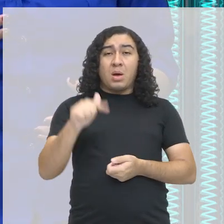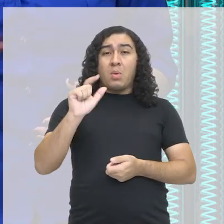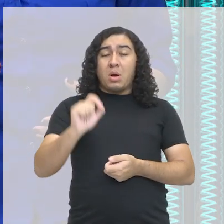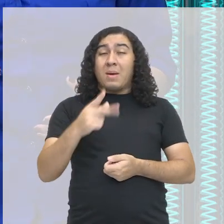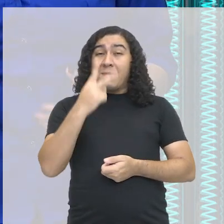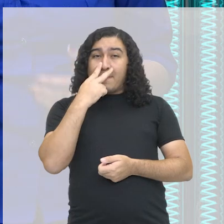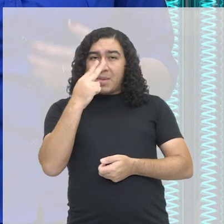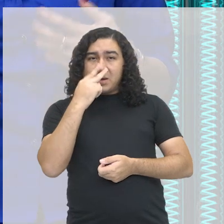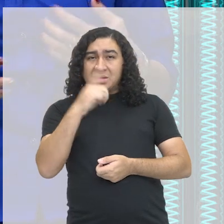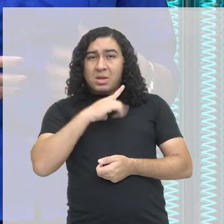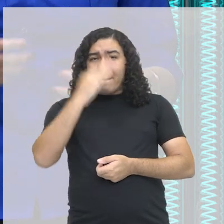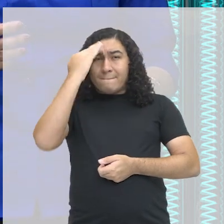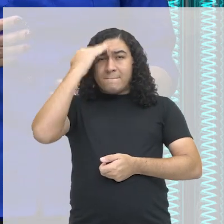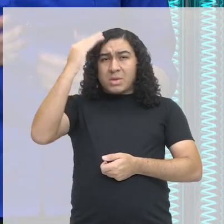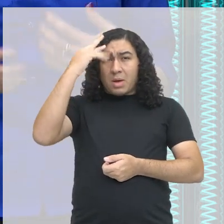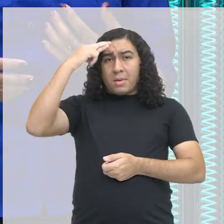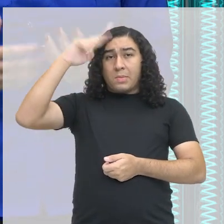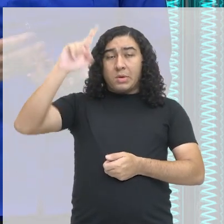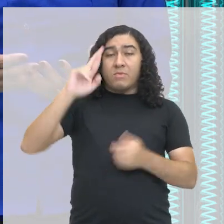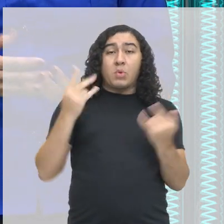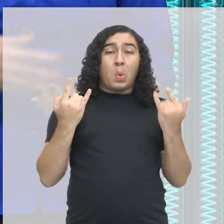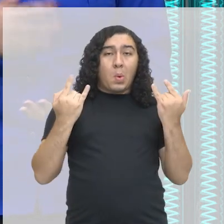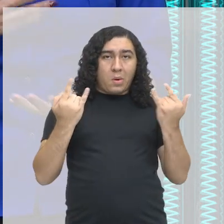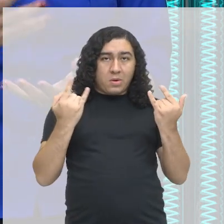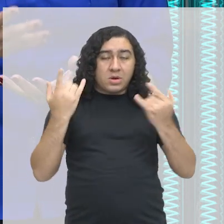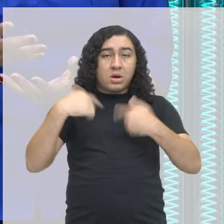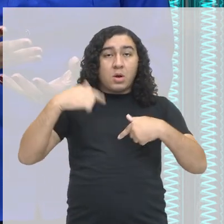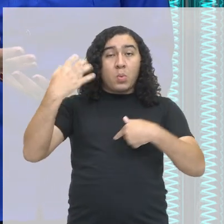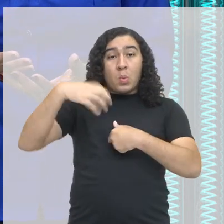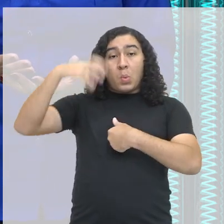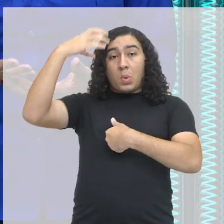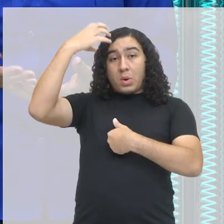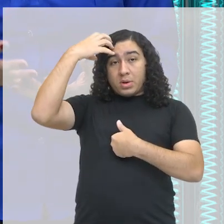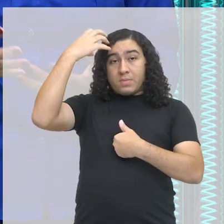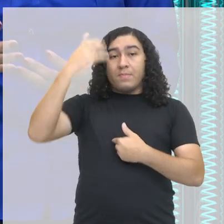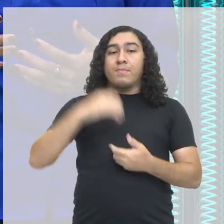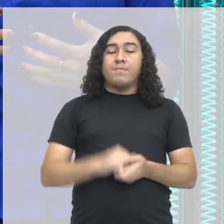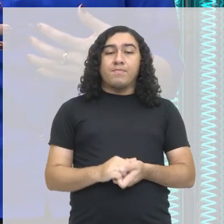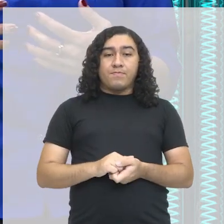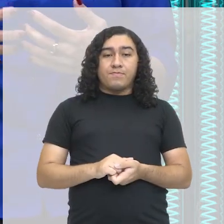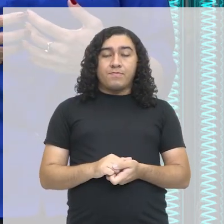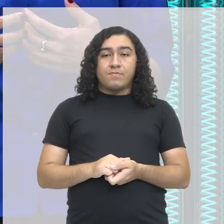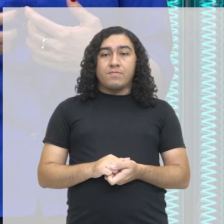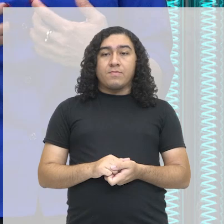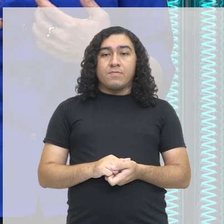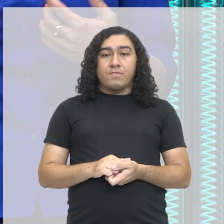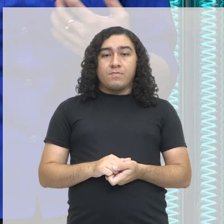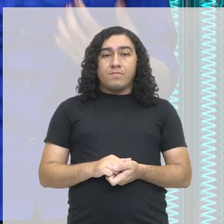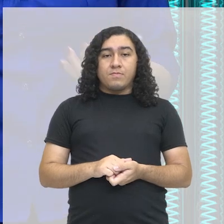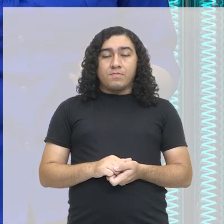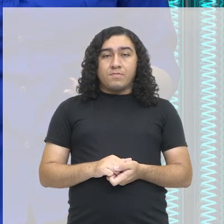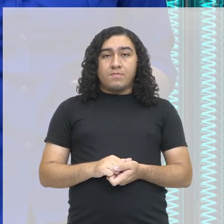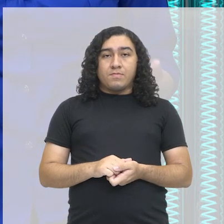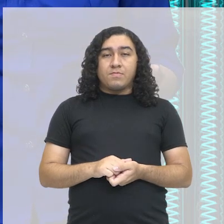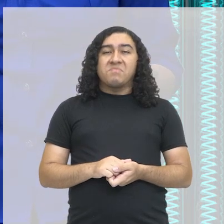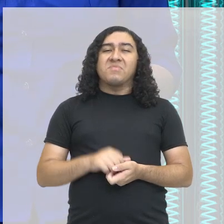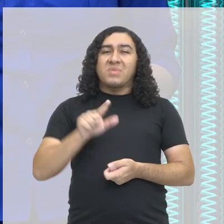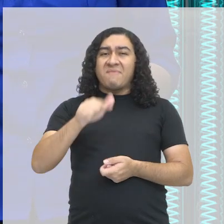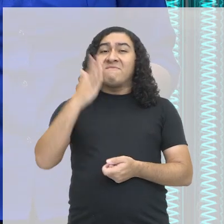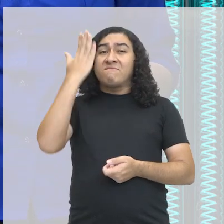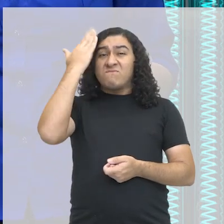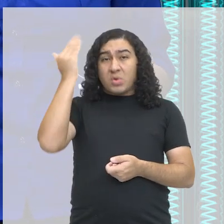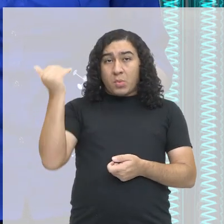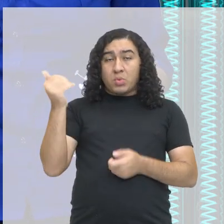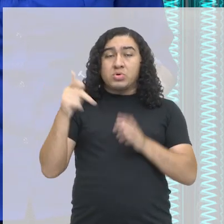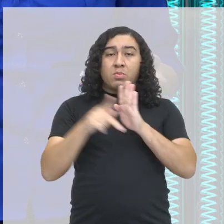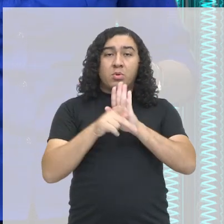do rock. Ele é americano, ele nasceu nos Estados Unidos, então ele teve grande sucesso na década